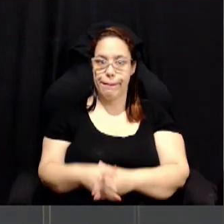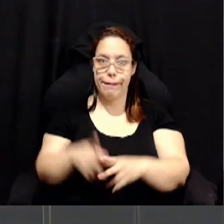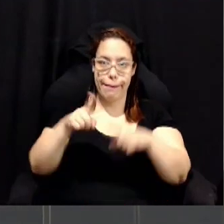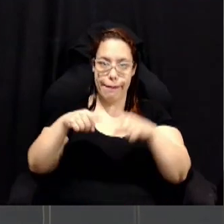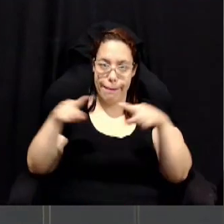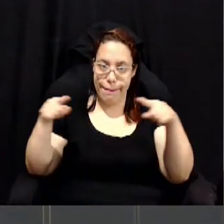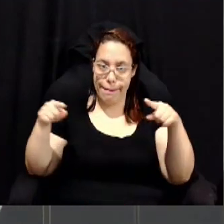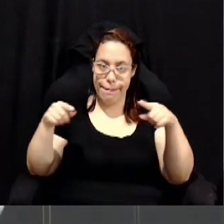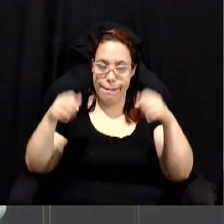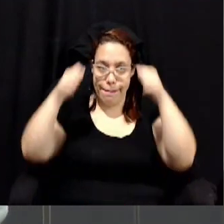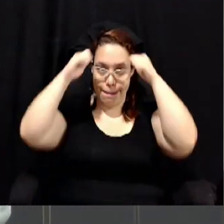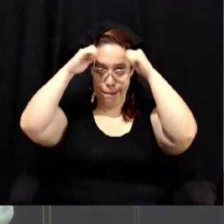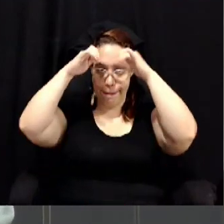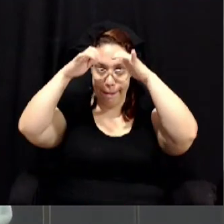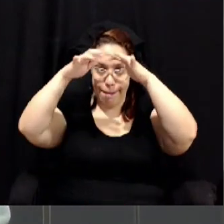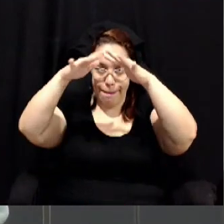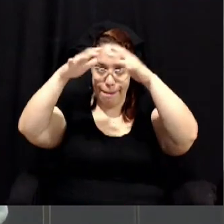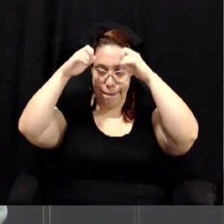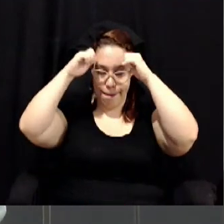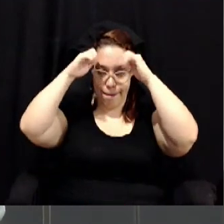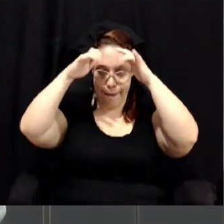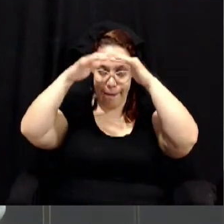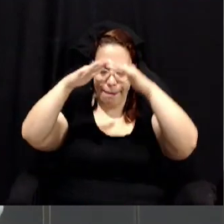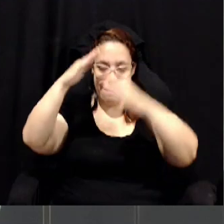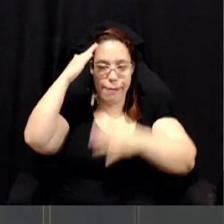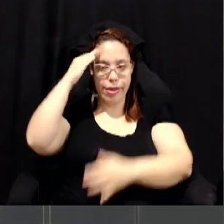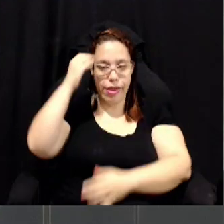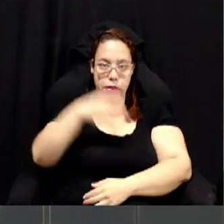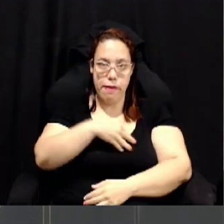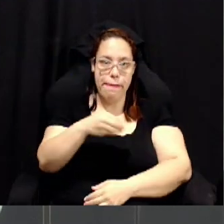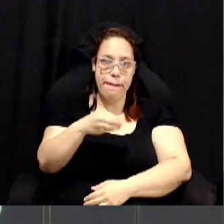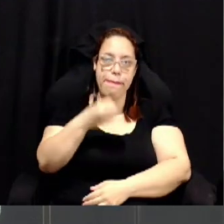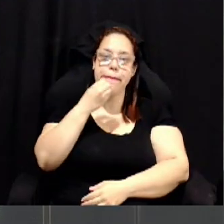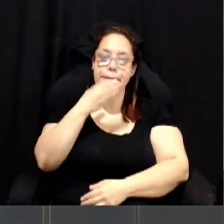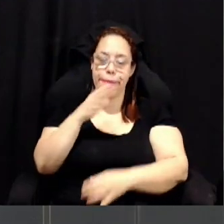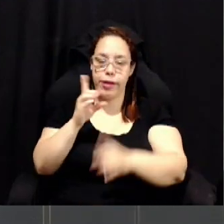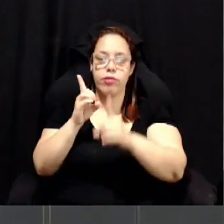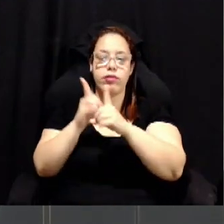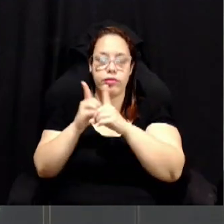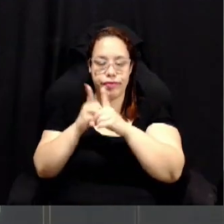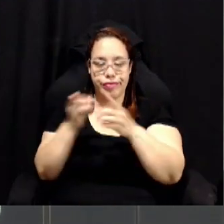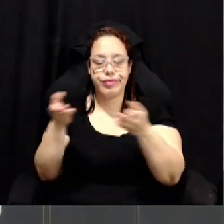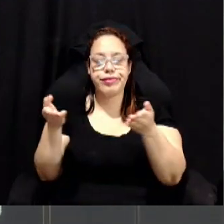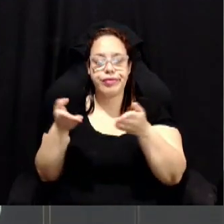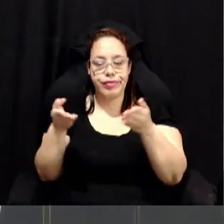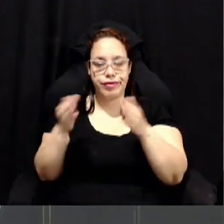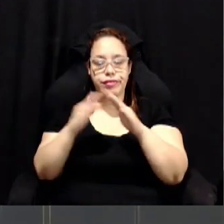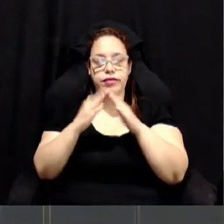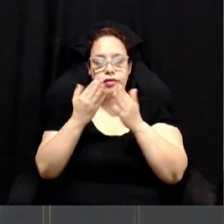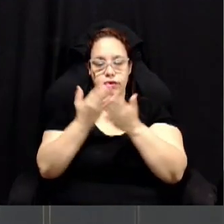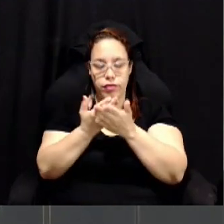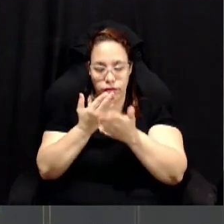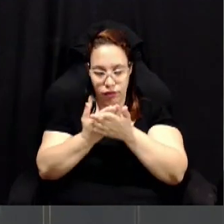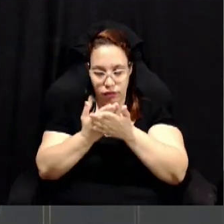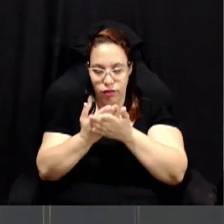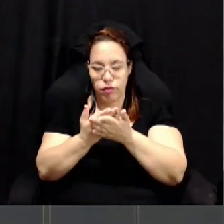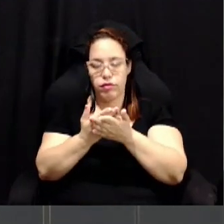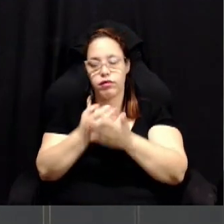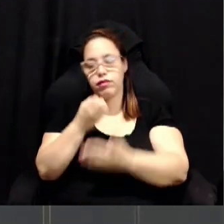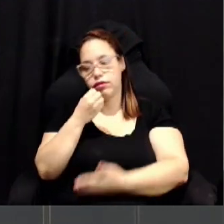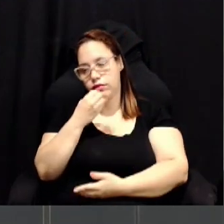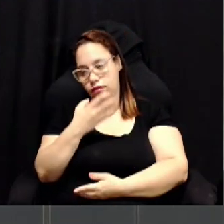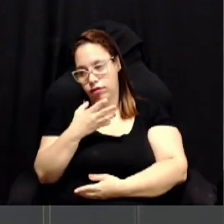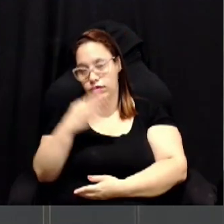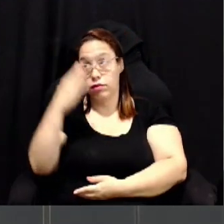autistas nesse mundo, eu sei que minha filha está bem assistida hoje por escola, ela está, né, a gente, graças a Deus, tem um plano